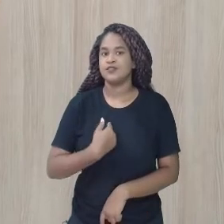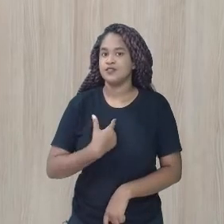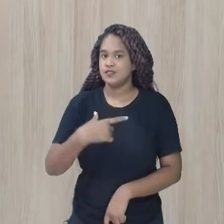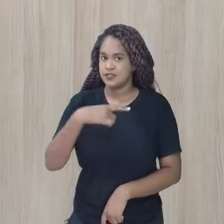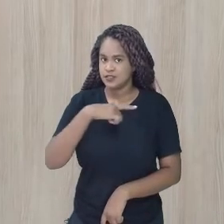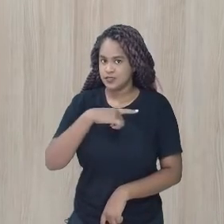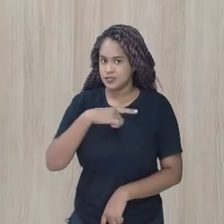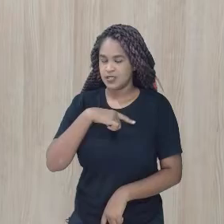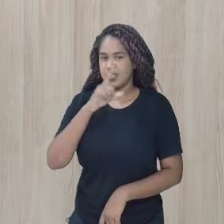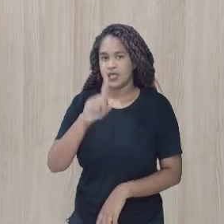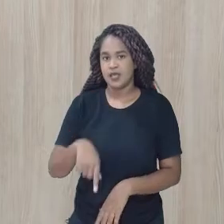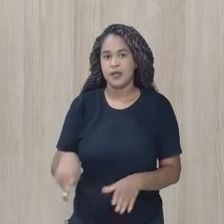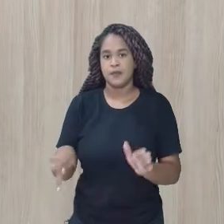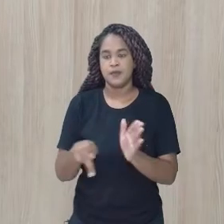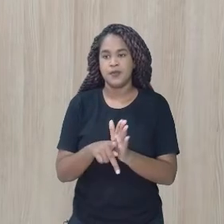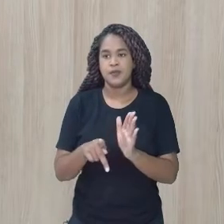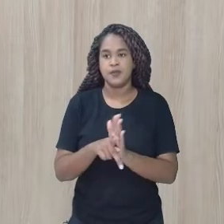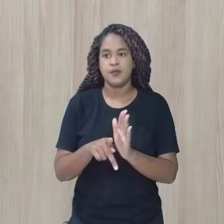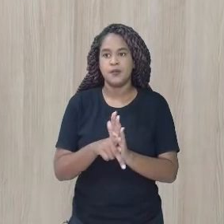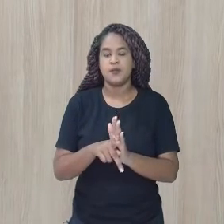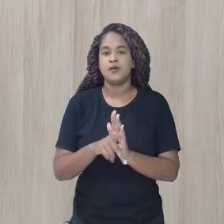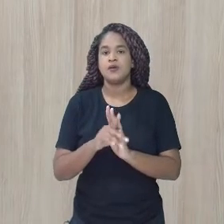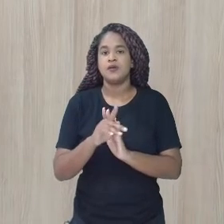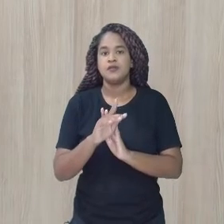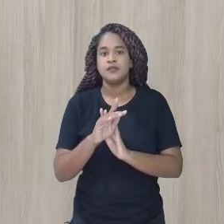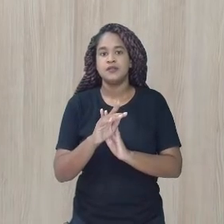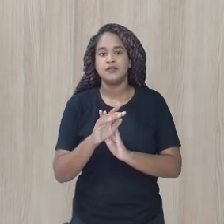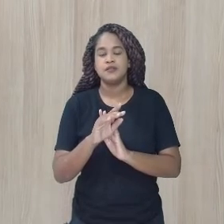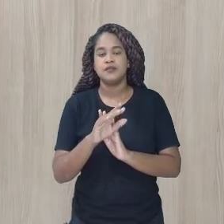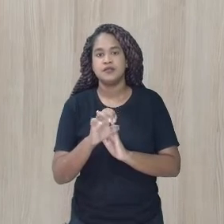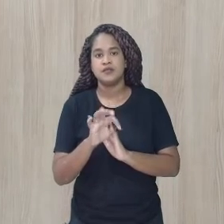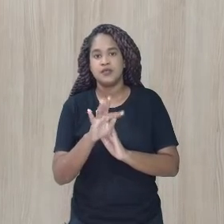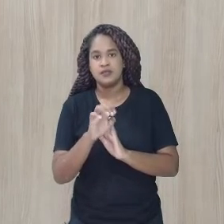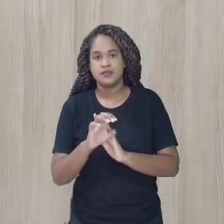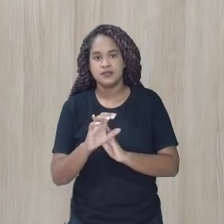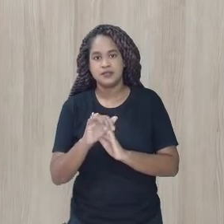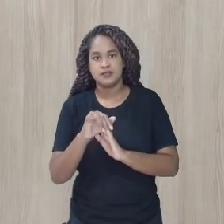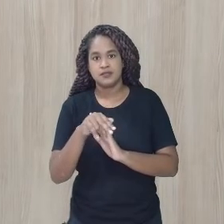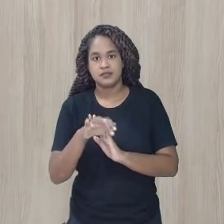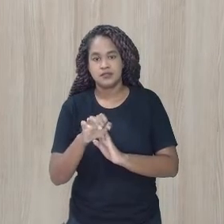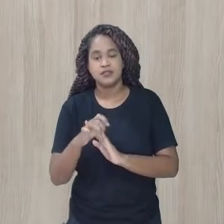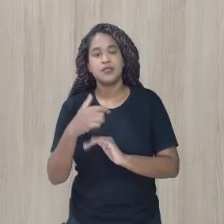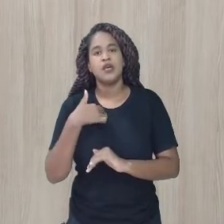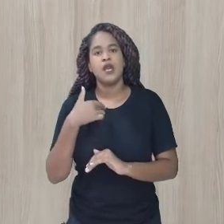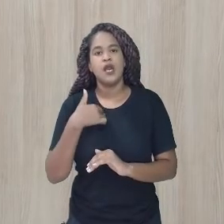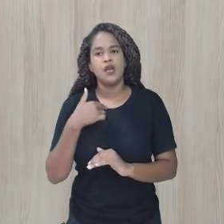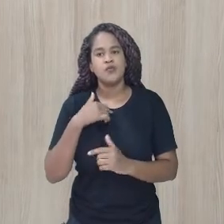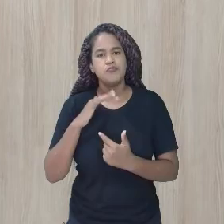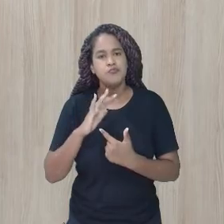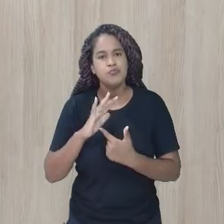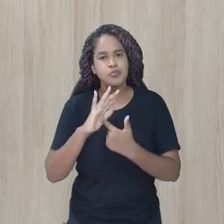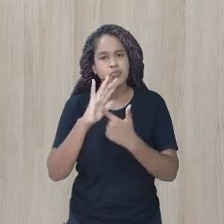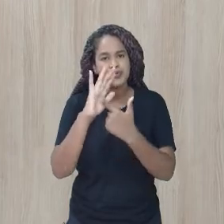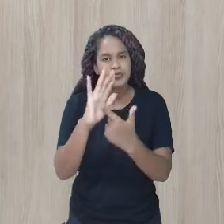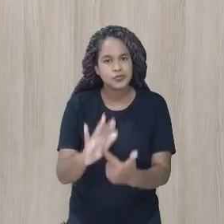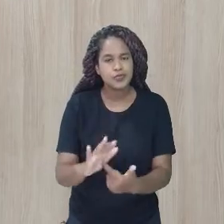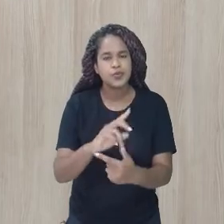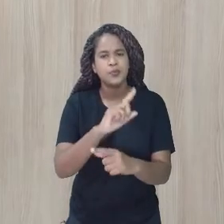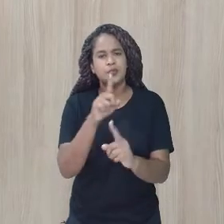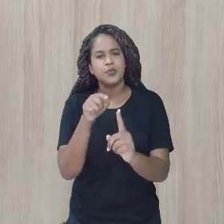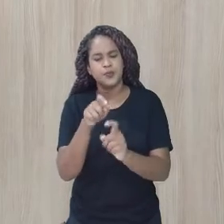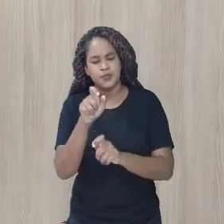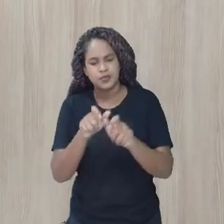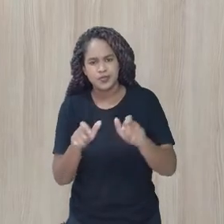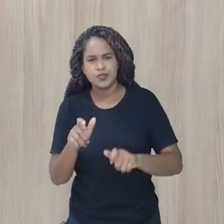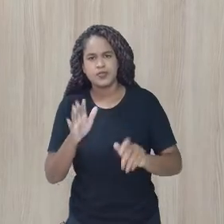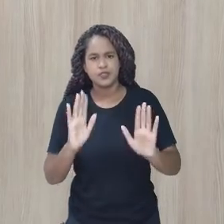que é do SETCine, tá? Então, prestem atenção aí. Coloquei no início para que aqueles que já entraram assistam e